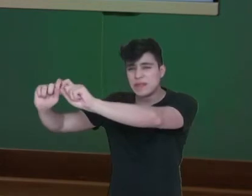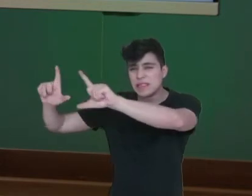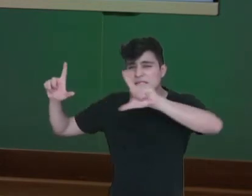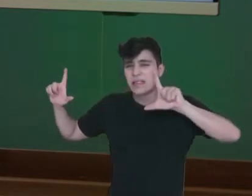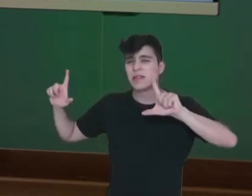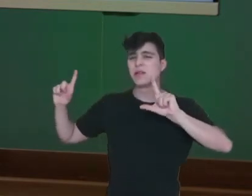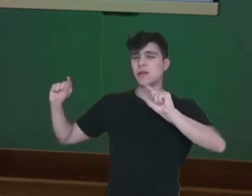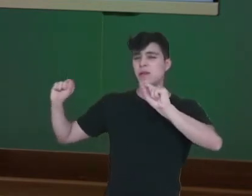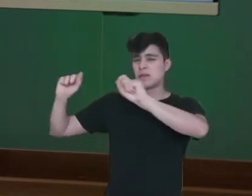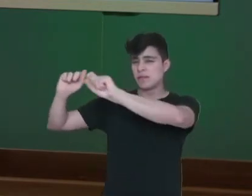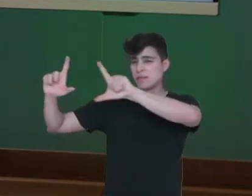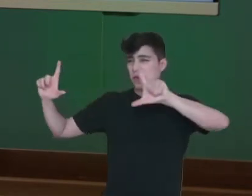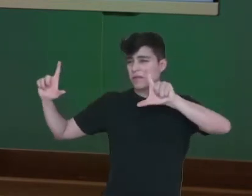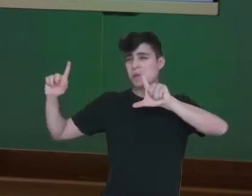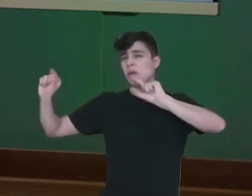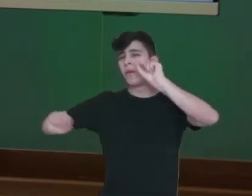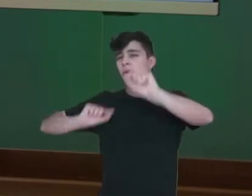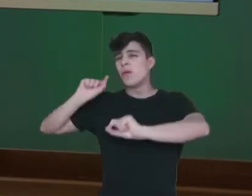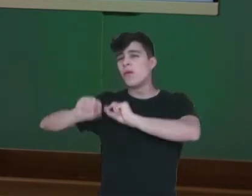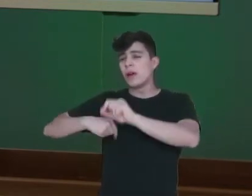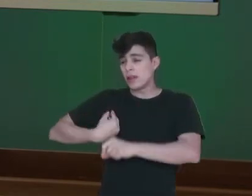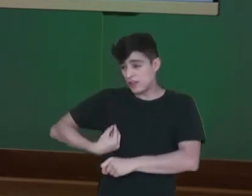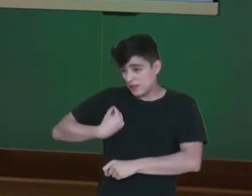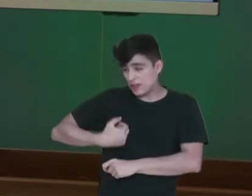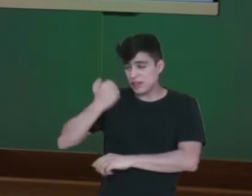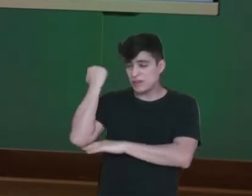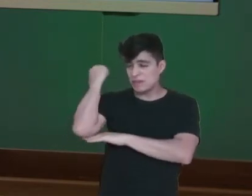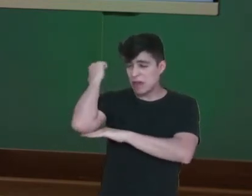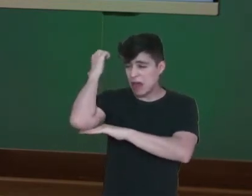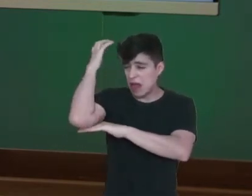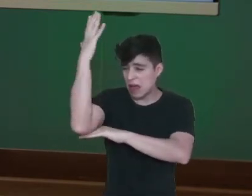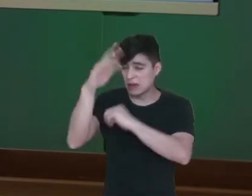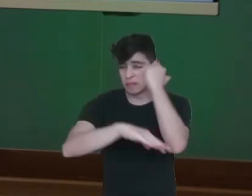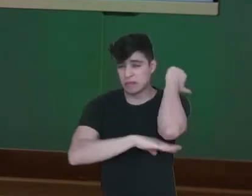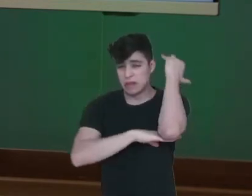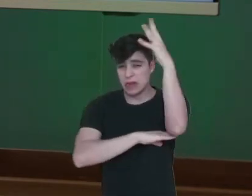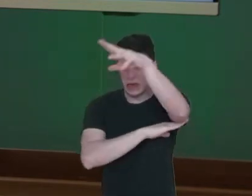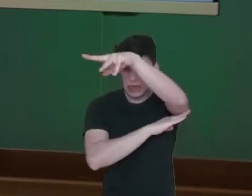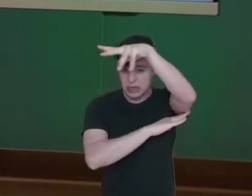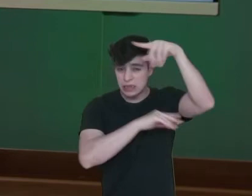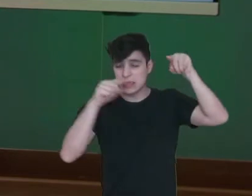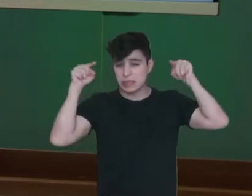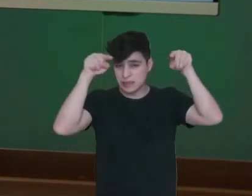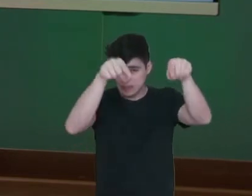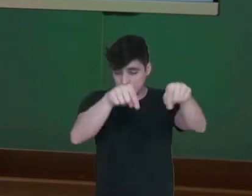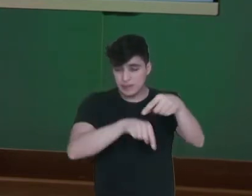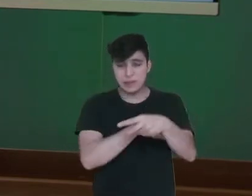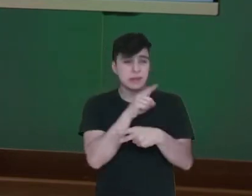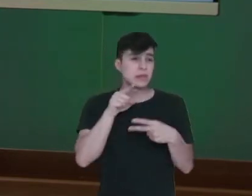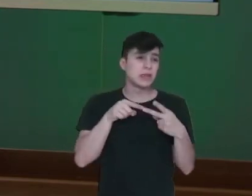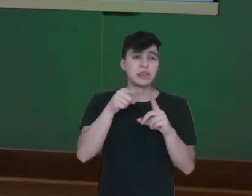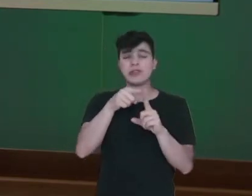mostra justamente essa presença ali da floresta amazônica em região de clima equatorial. É um